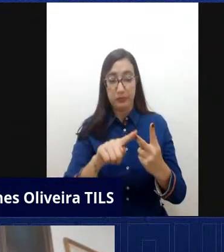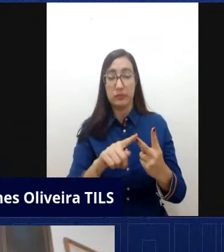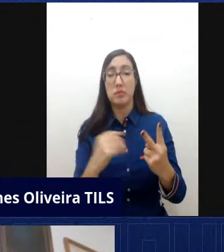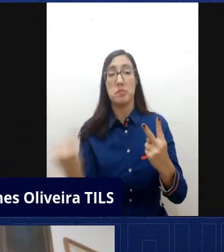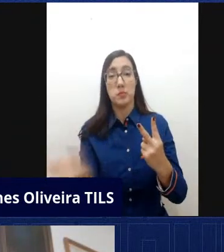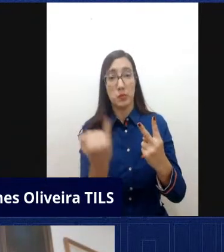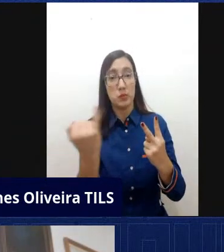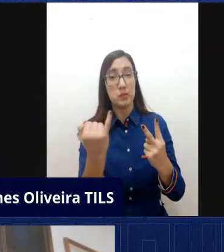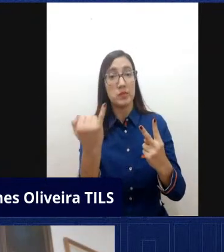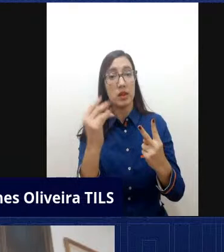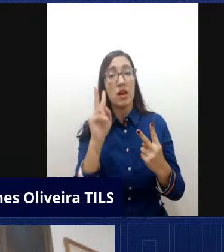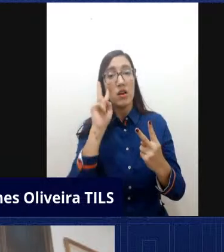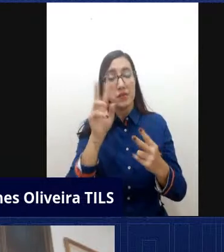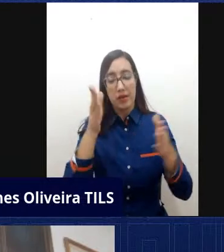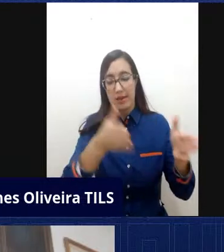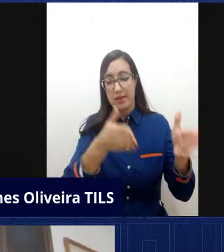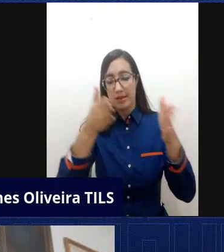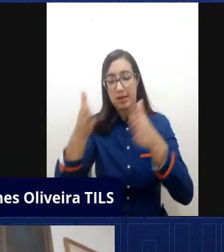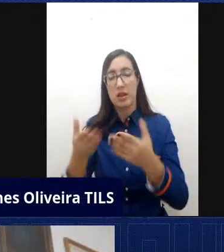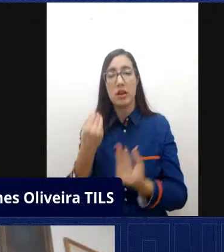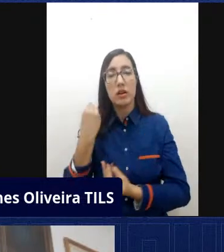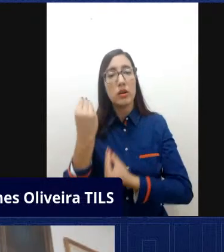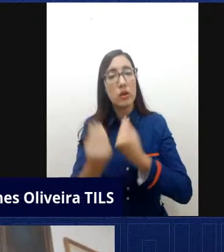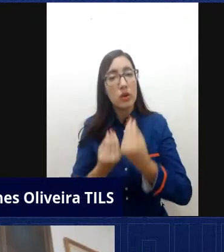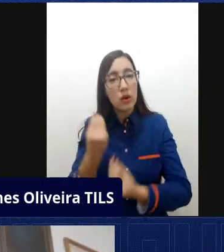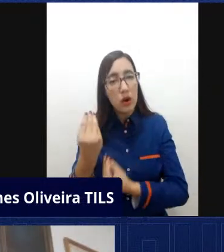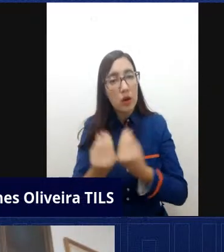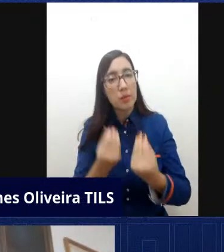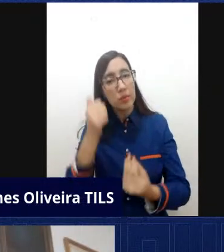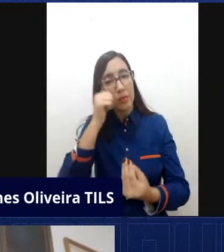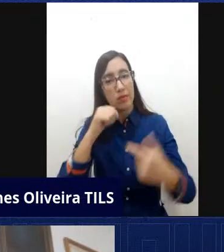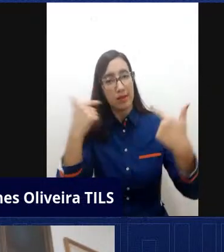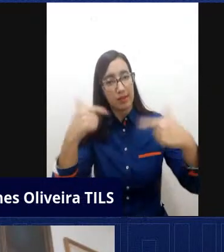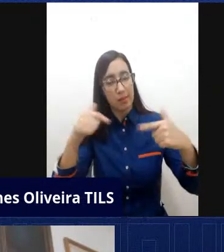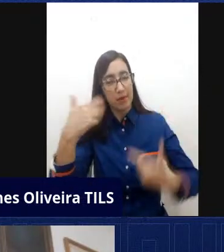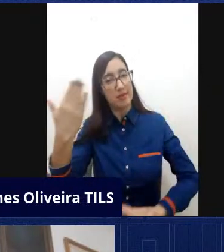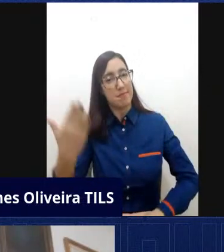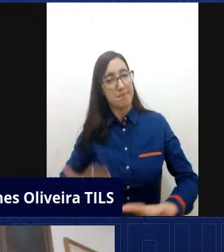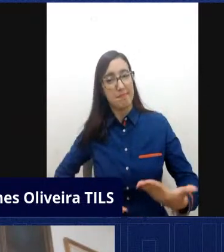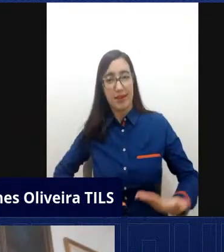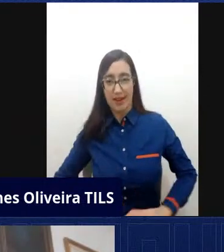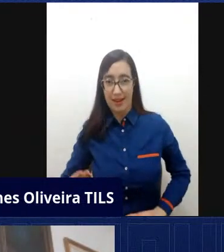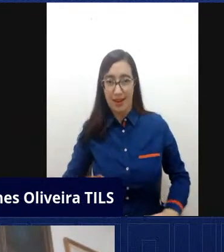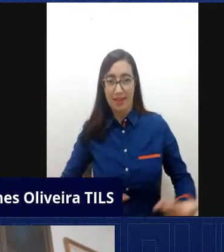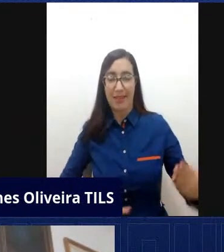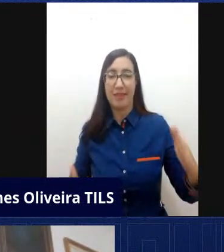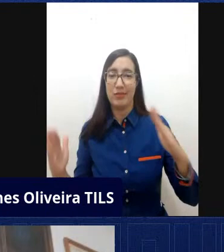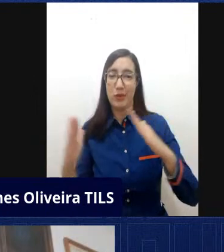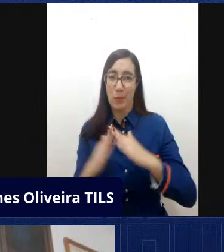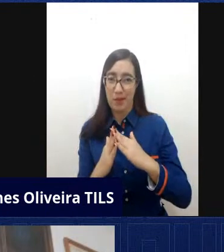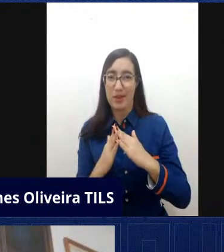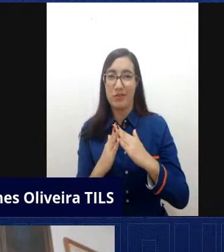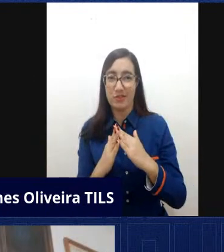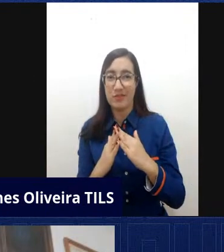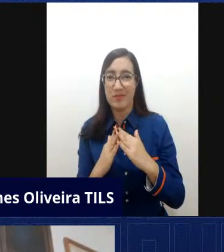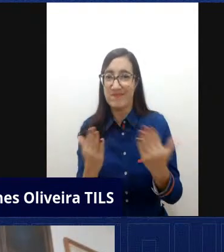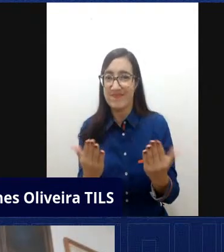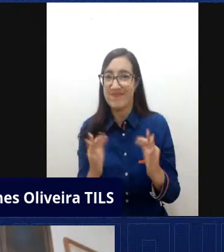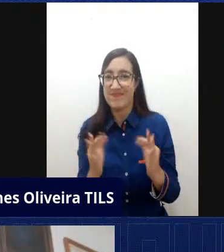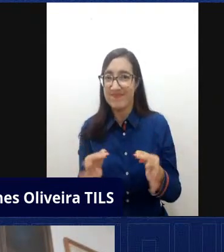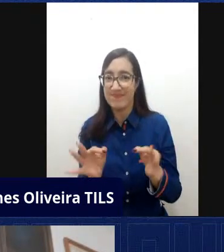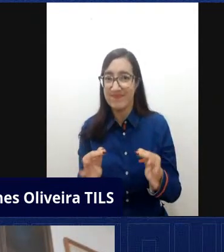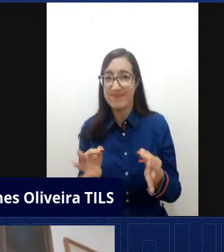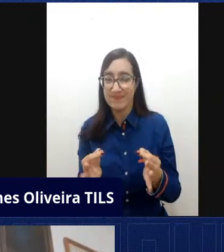ser reconhecida como uma categoria, né, de trabalho há menos de 10 anos, né? Então, assim, o que que a gente